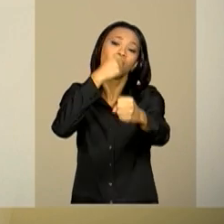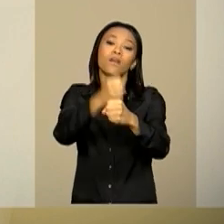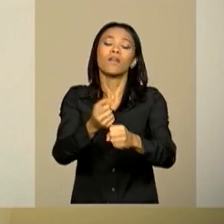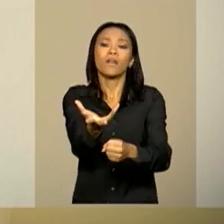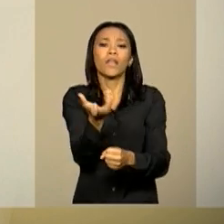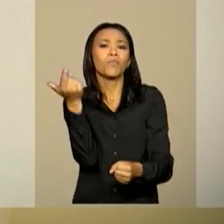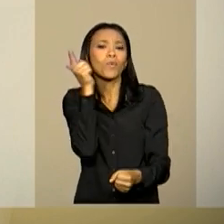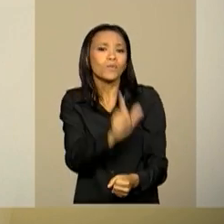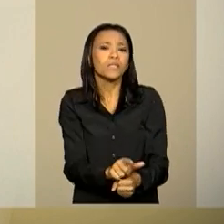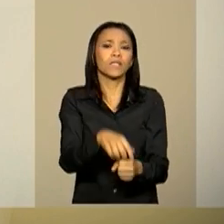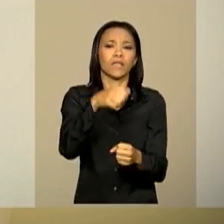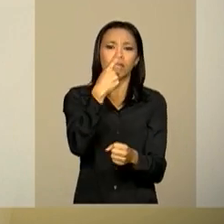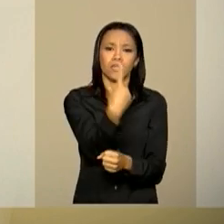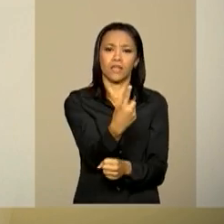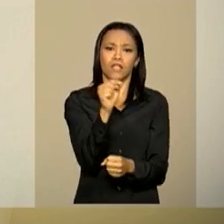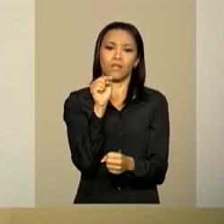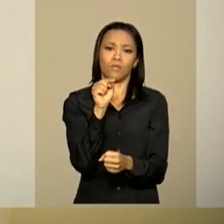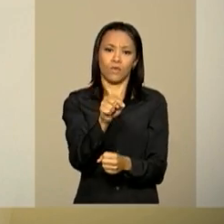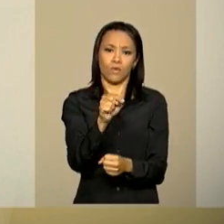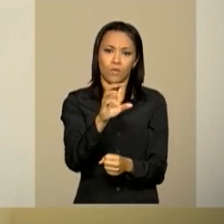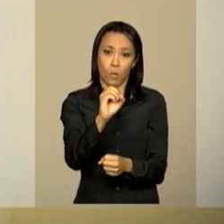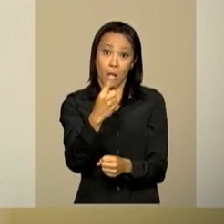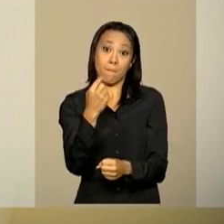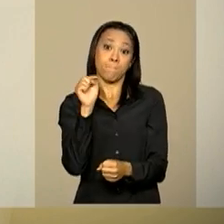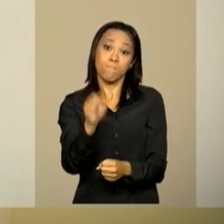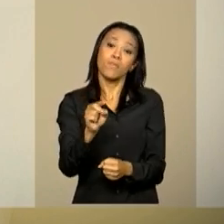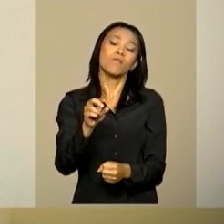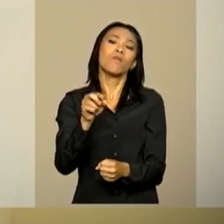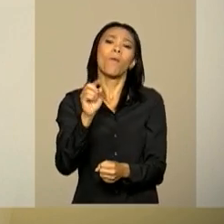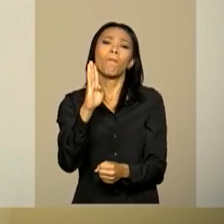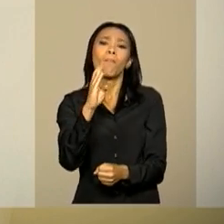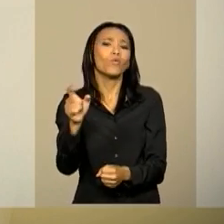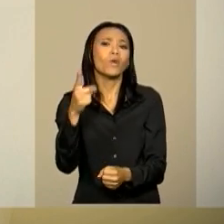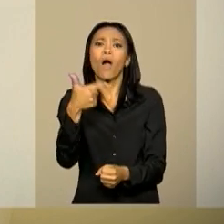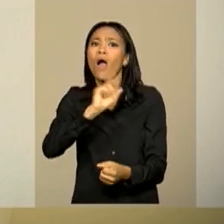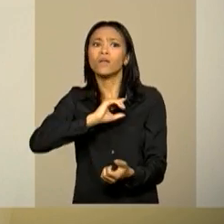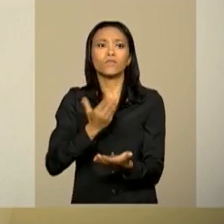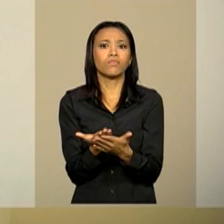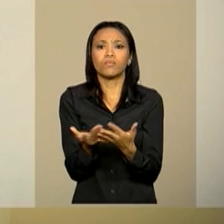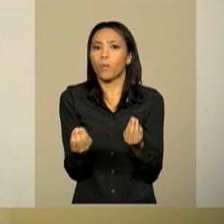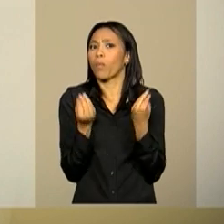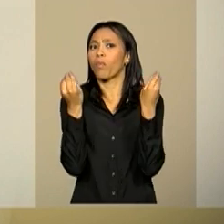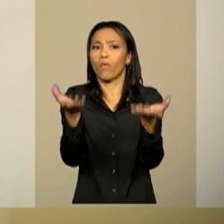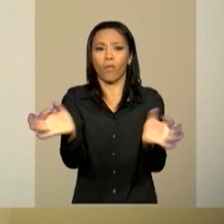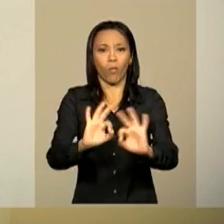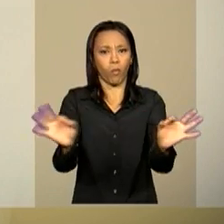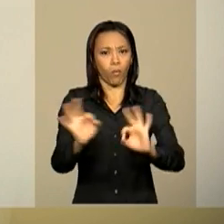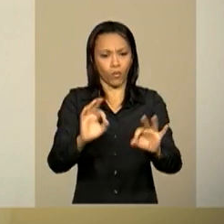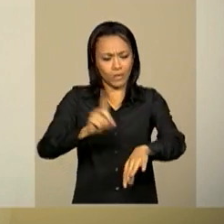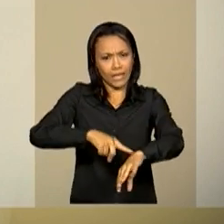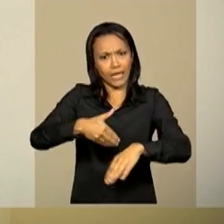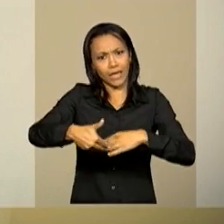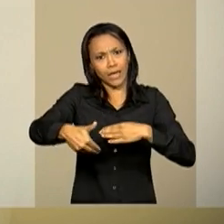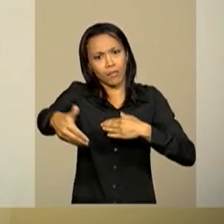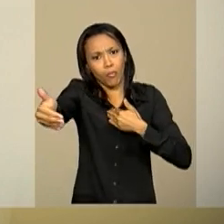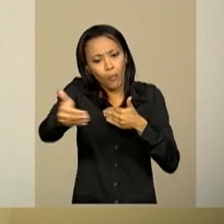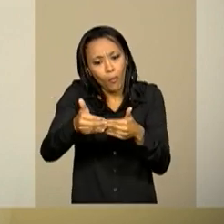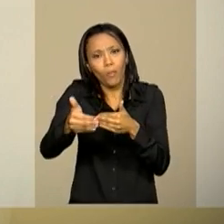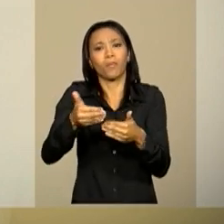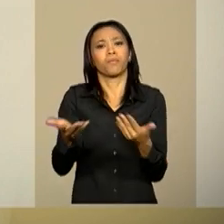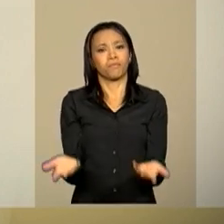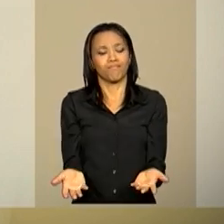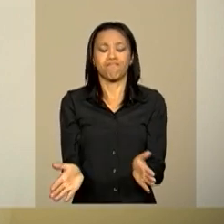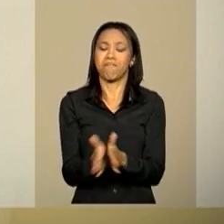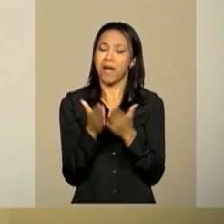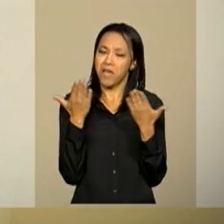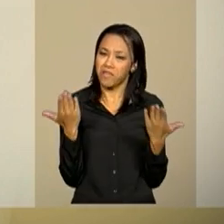a bolsas concedidas o que nunca foi feito na história deste país num espaço de tempo tão curto